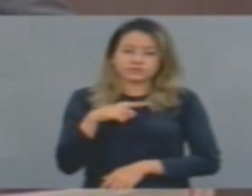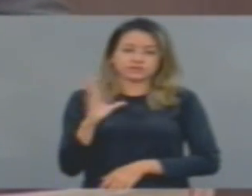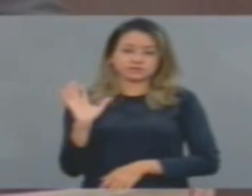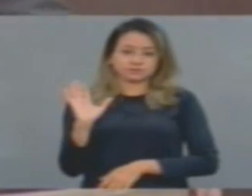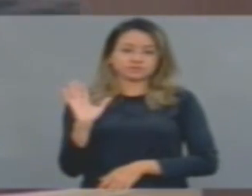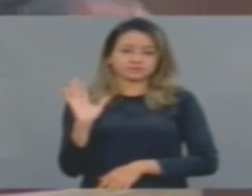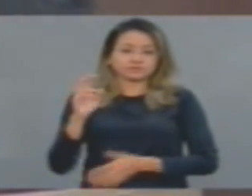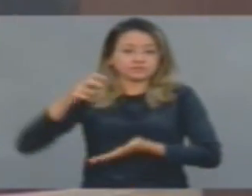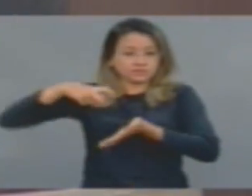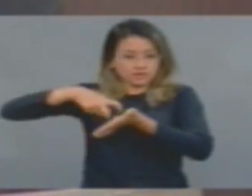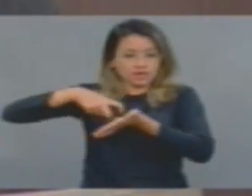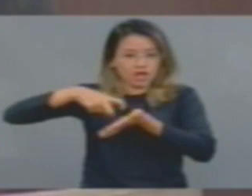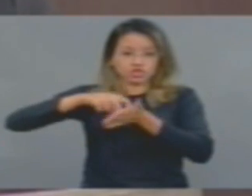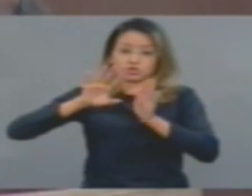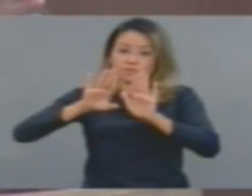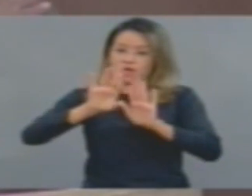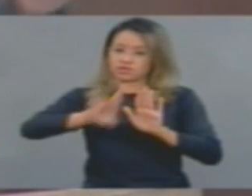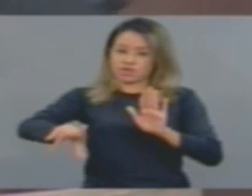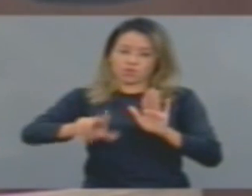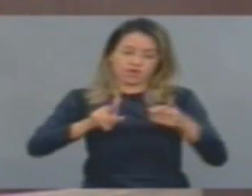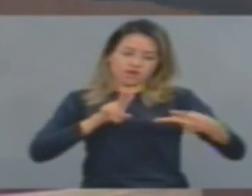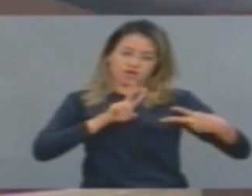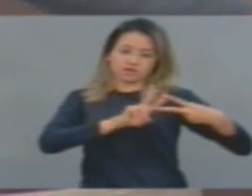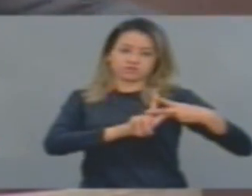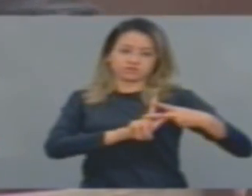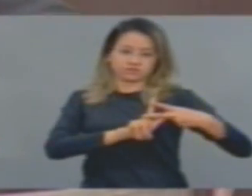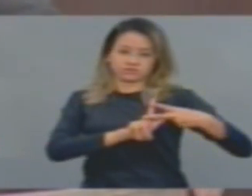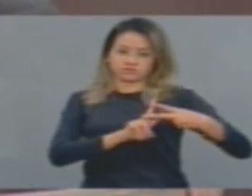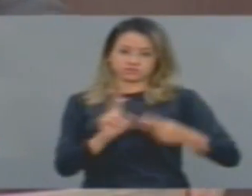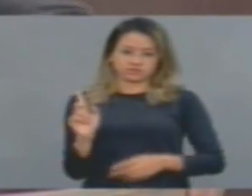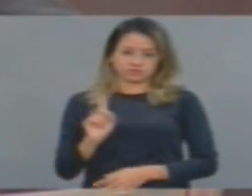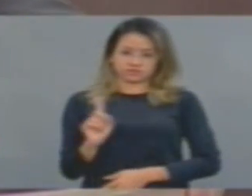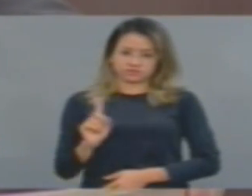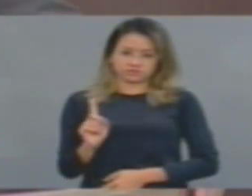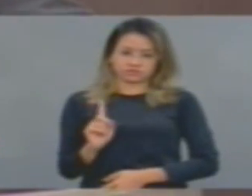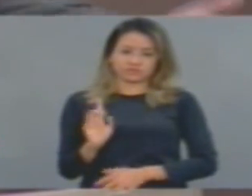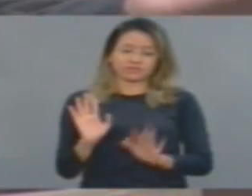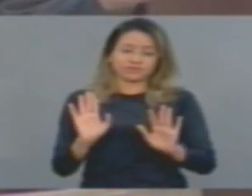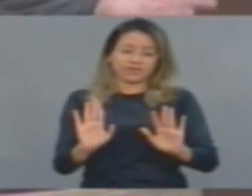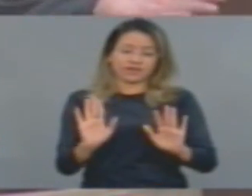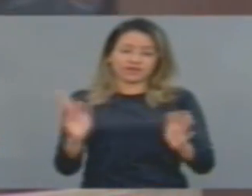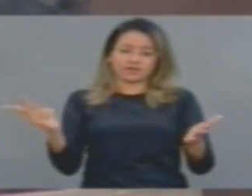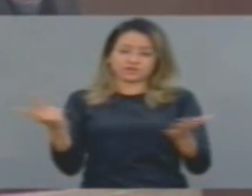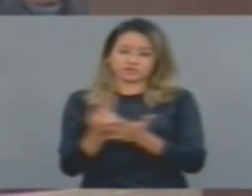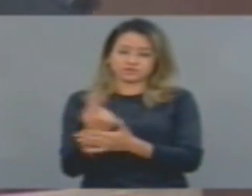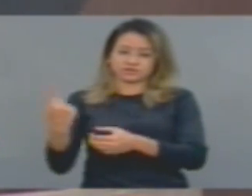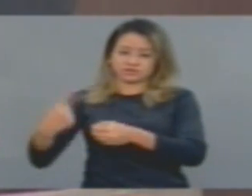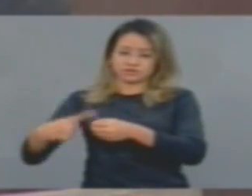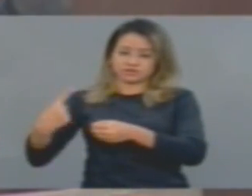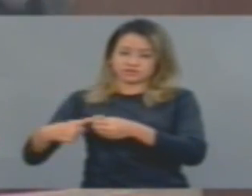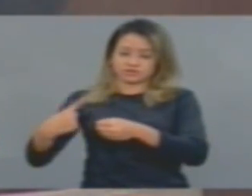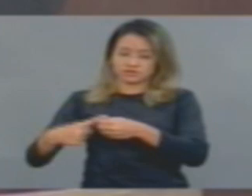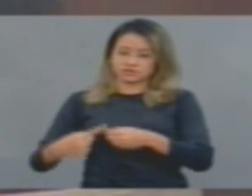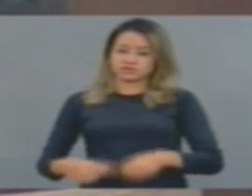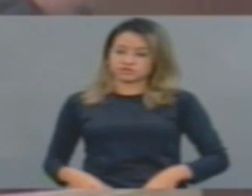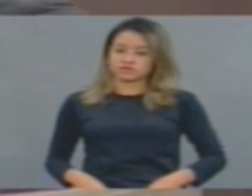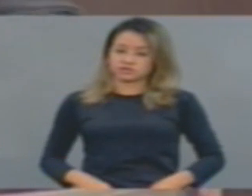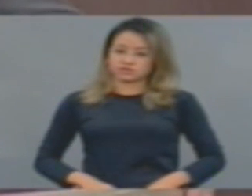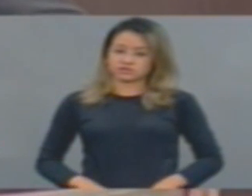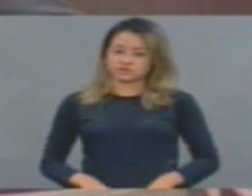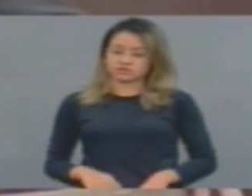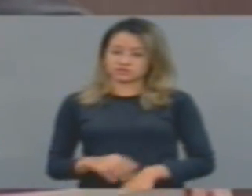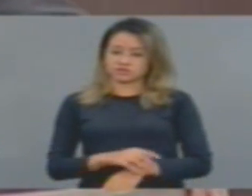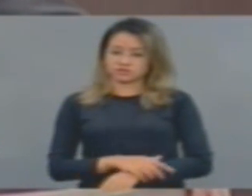município. Só que a falha do sistema começa lá no município do interior. E ela vai se acumulando. Ela vai se